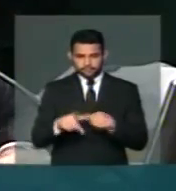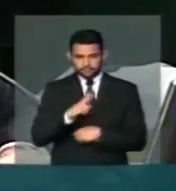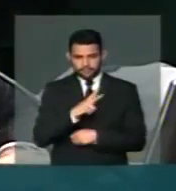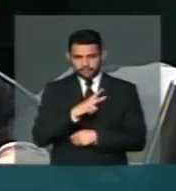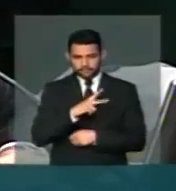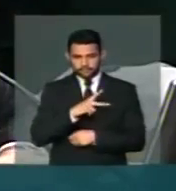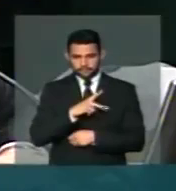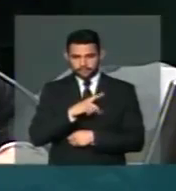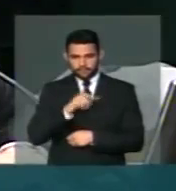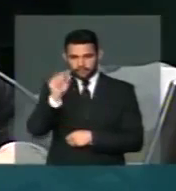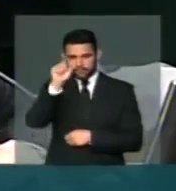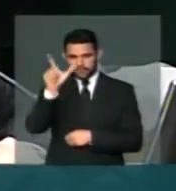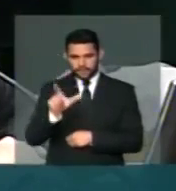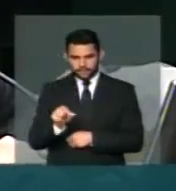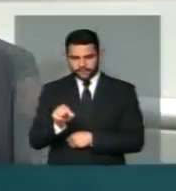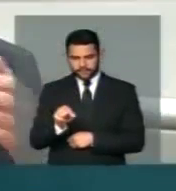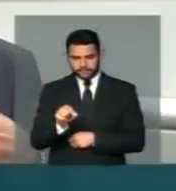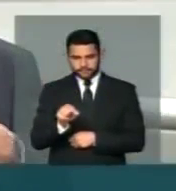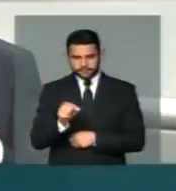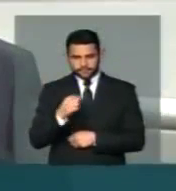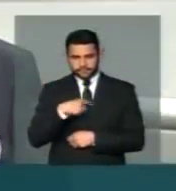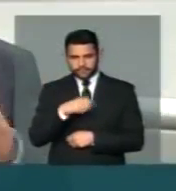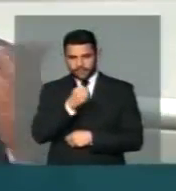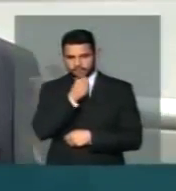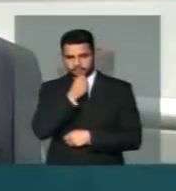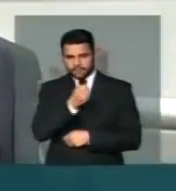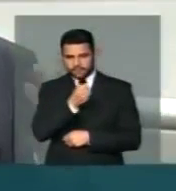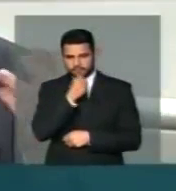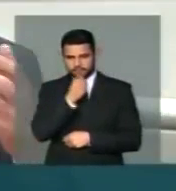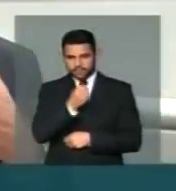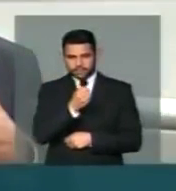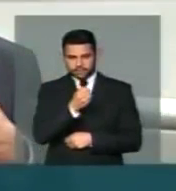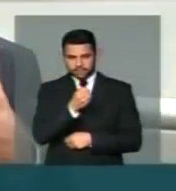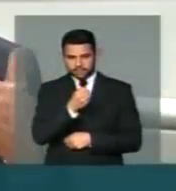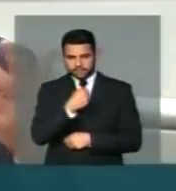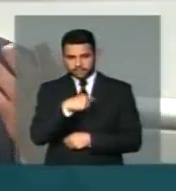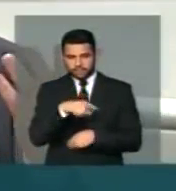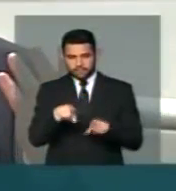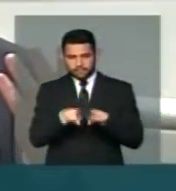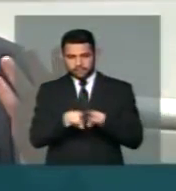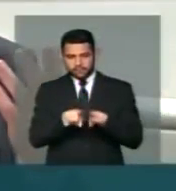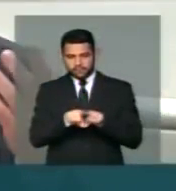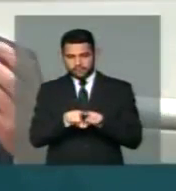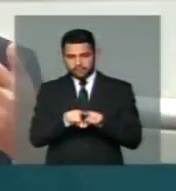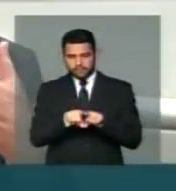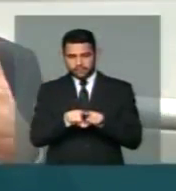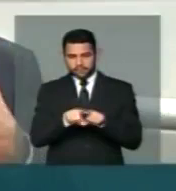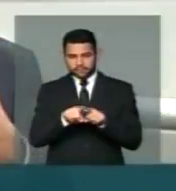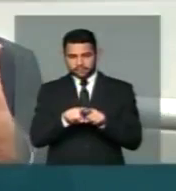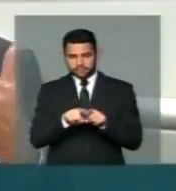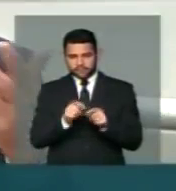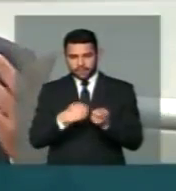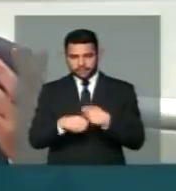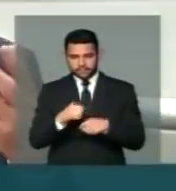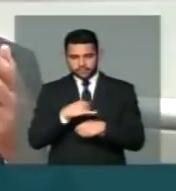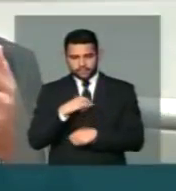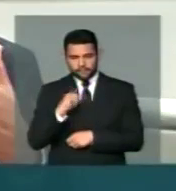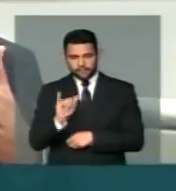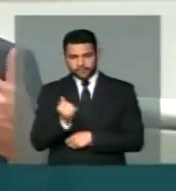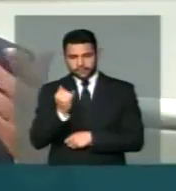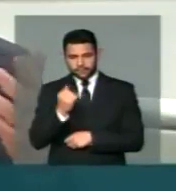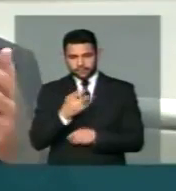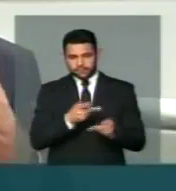África? Pela imprensa e também os ativos que eu tive a oportunidade